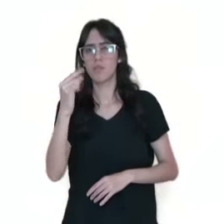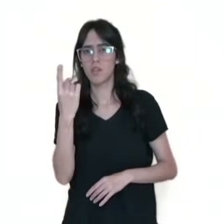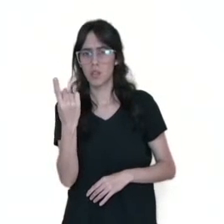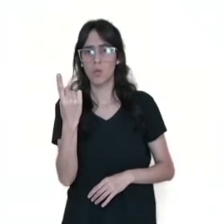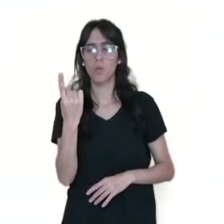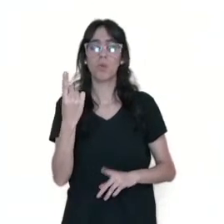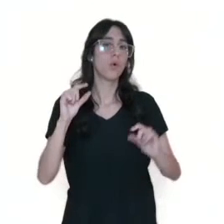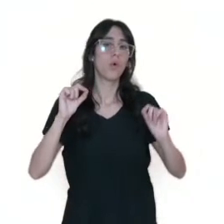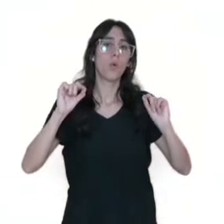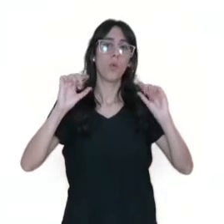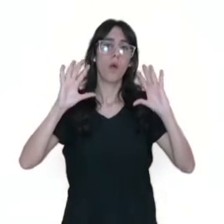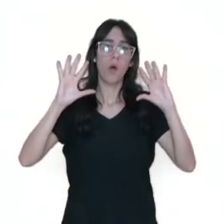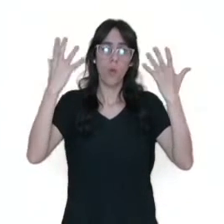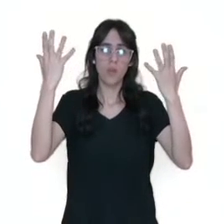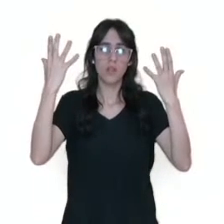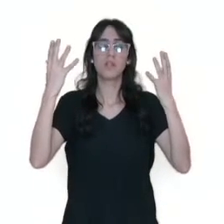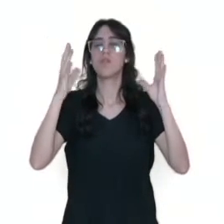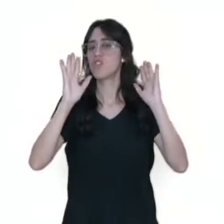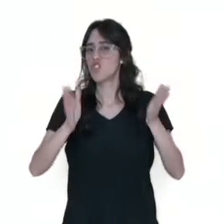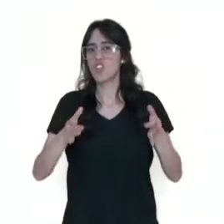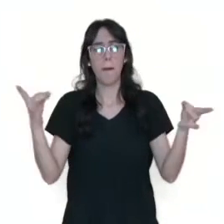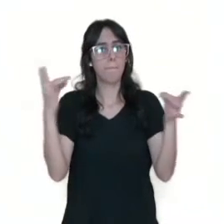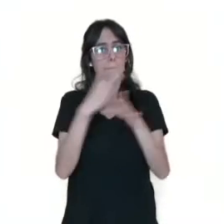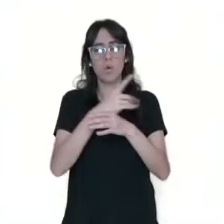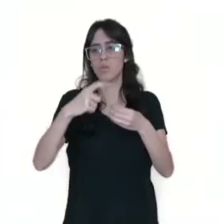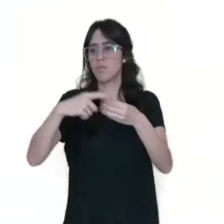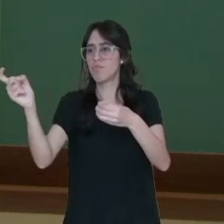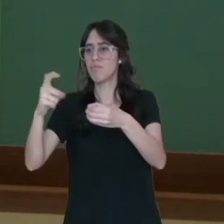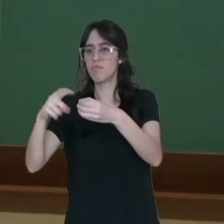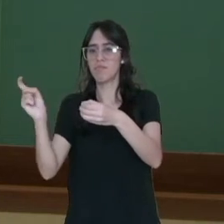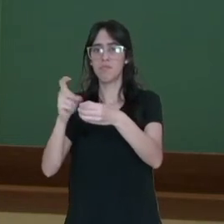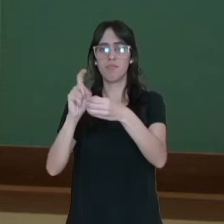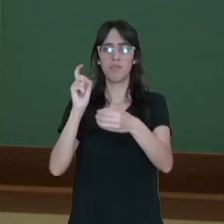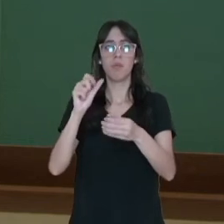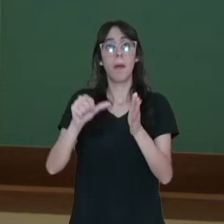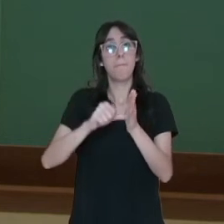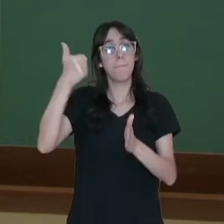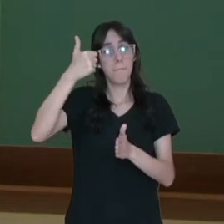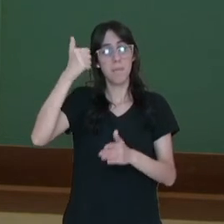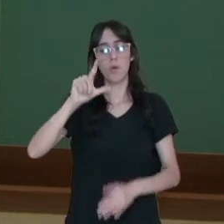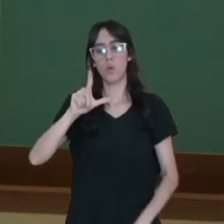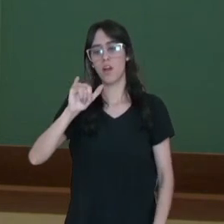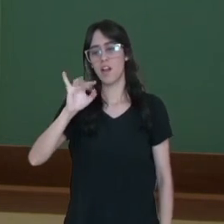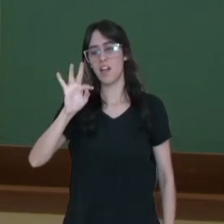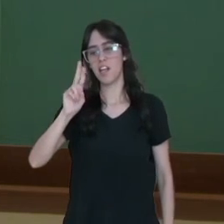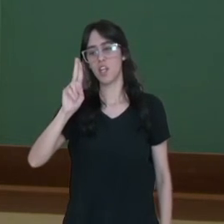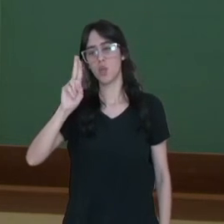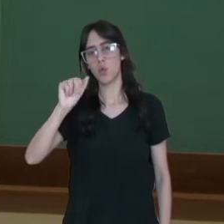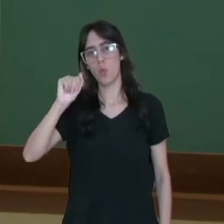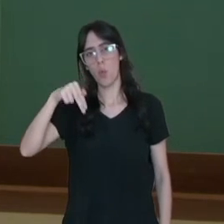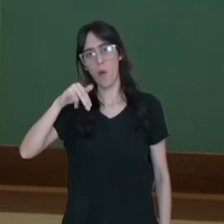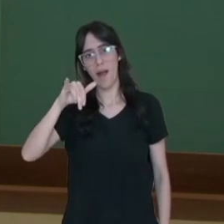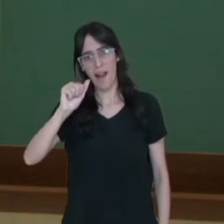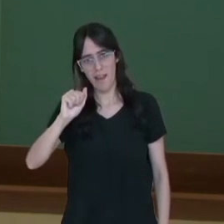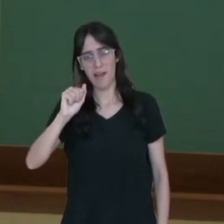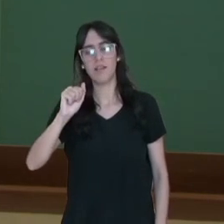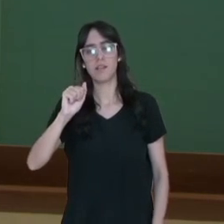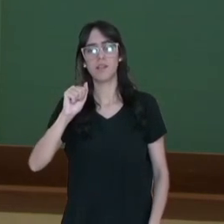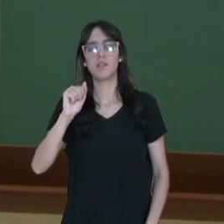processo de desagregação estava concluído. Começou com a Lituânia, em março de 1990, e foi até o final